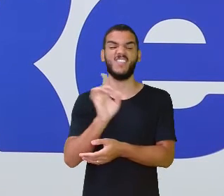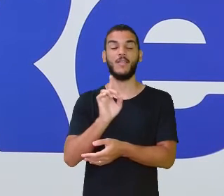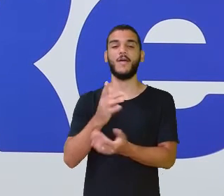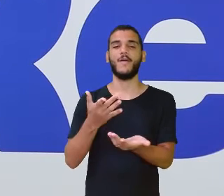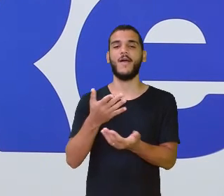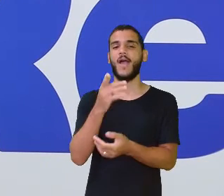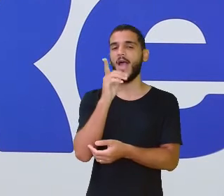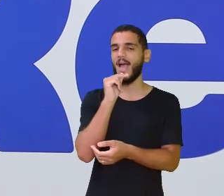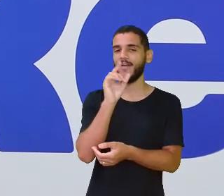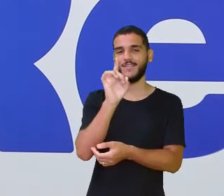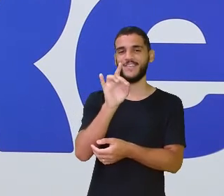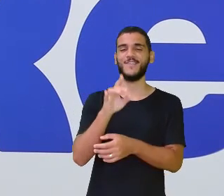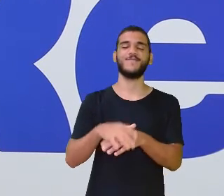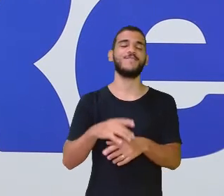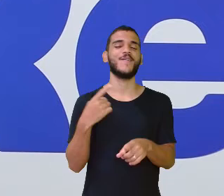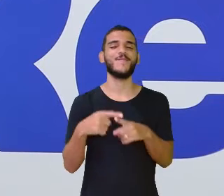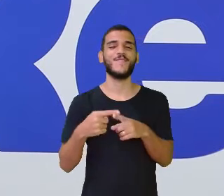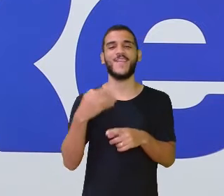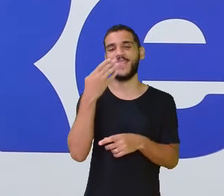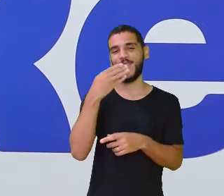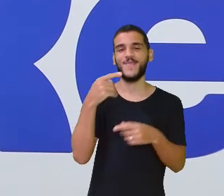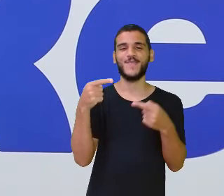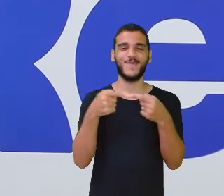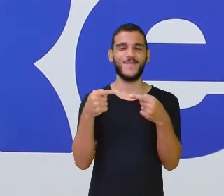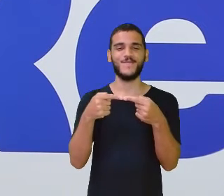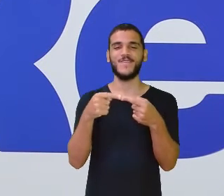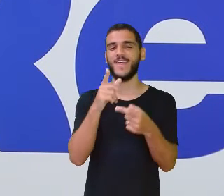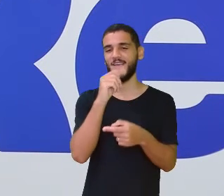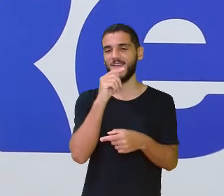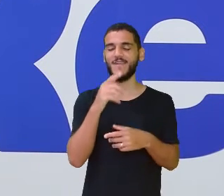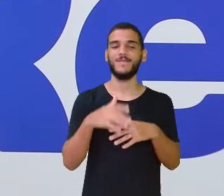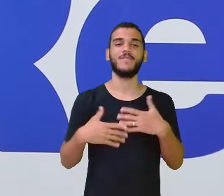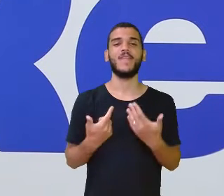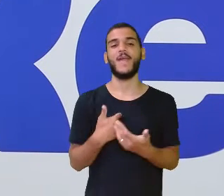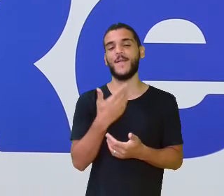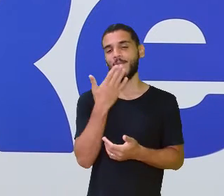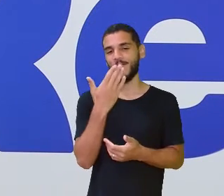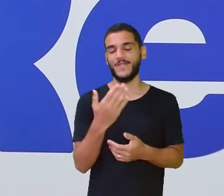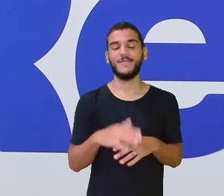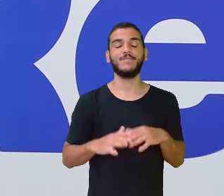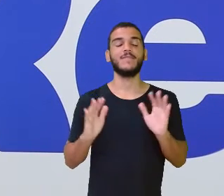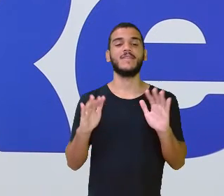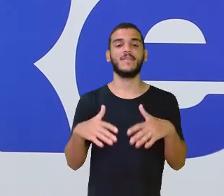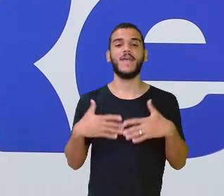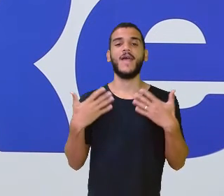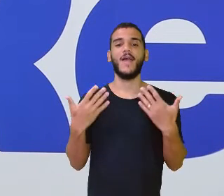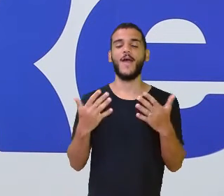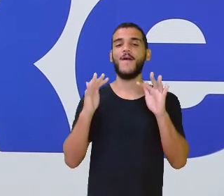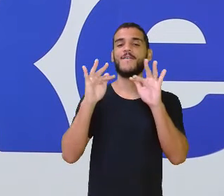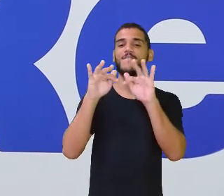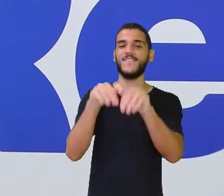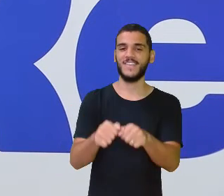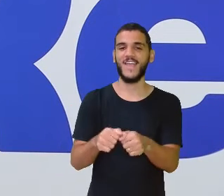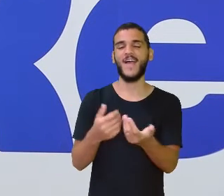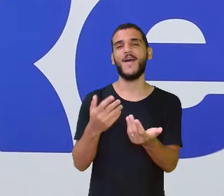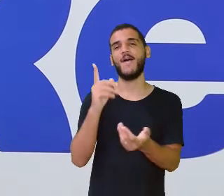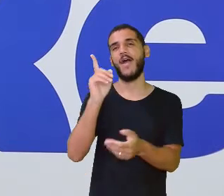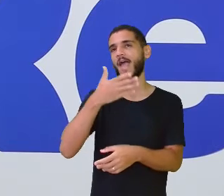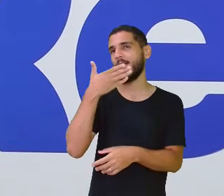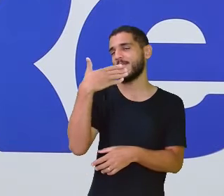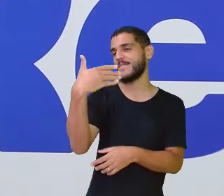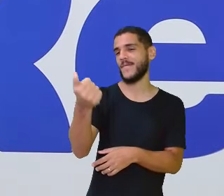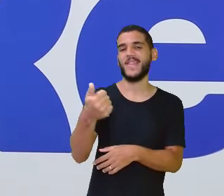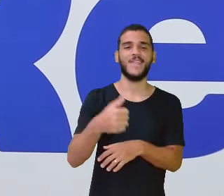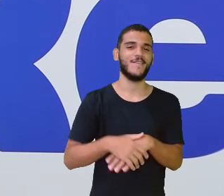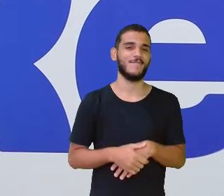né? Que o doce combina com água, eu prefiro. Então, esse final para mim foi muito legal. Para mim foi o melhor final de